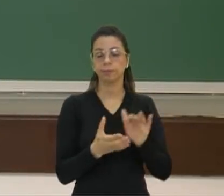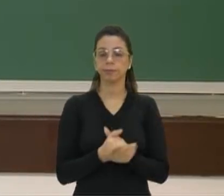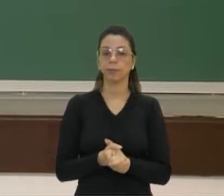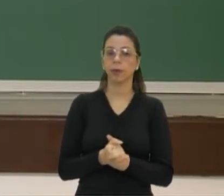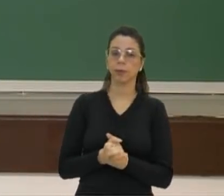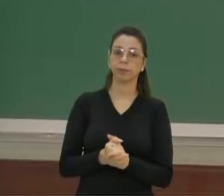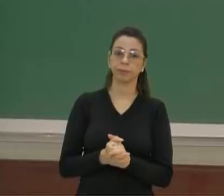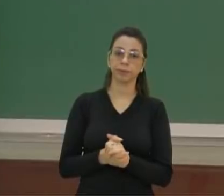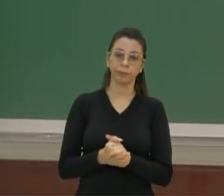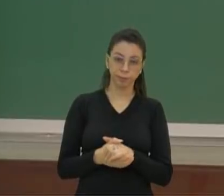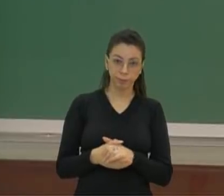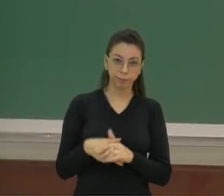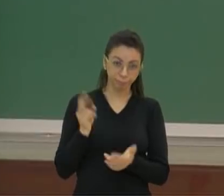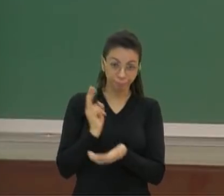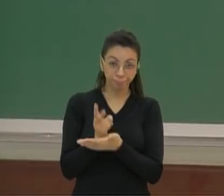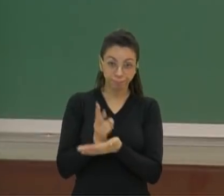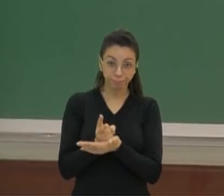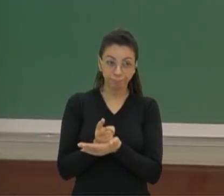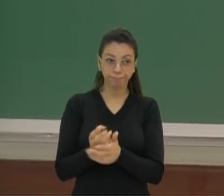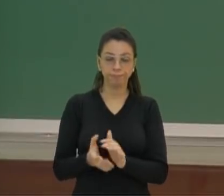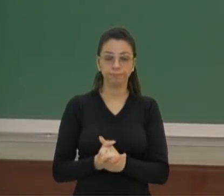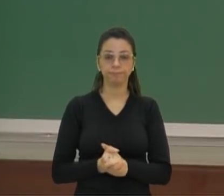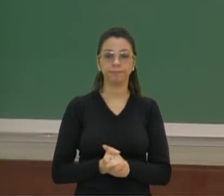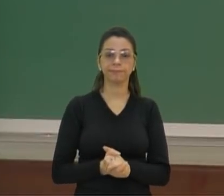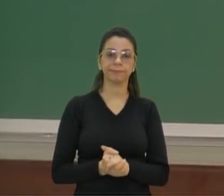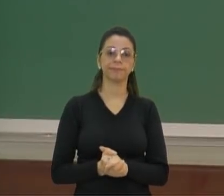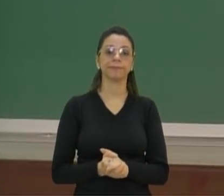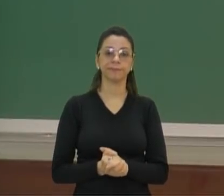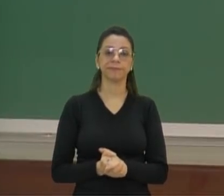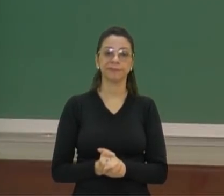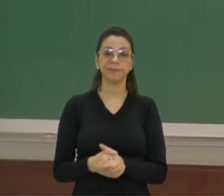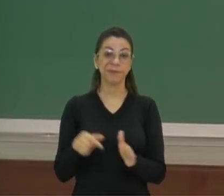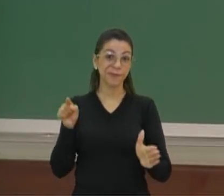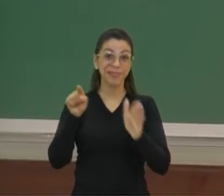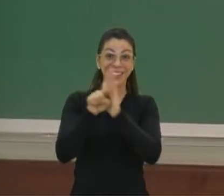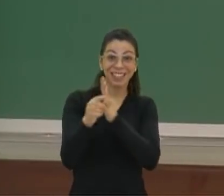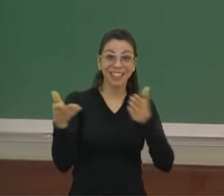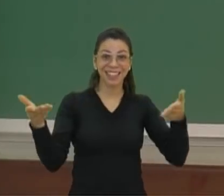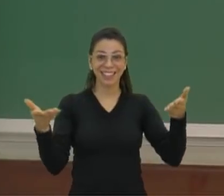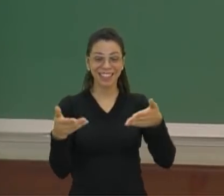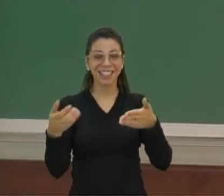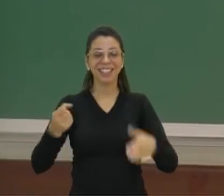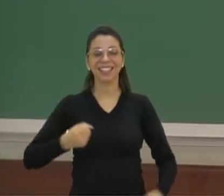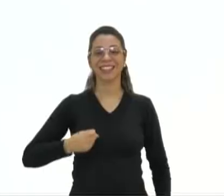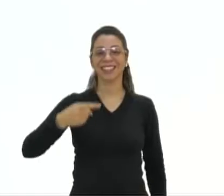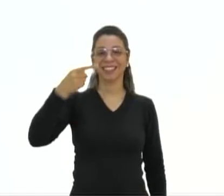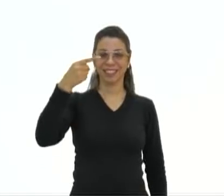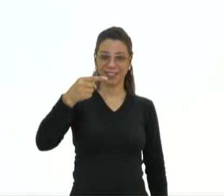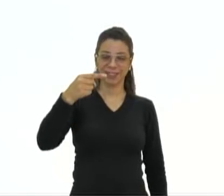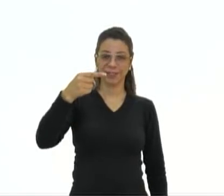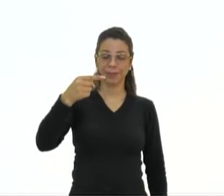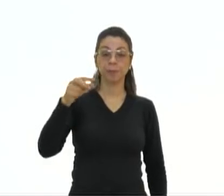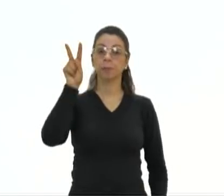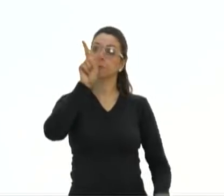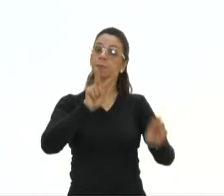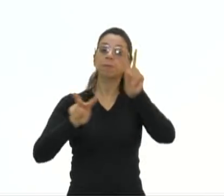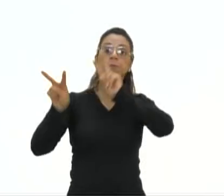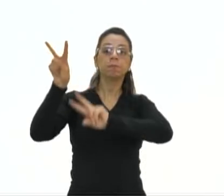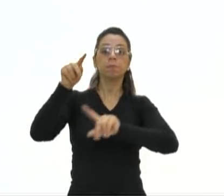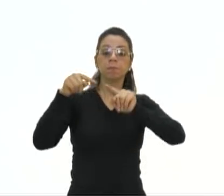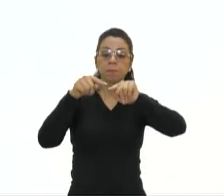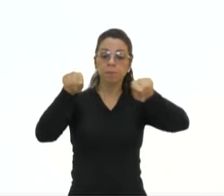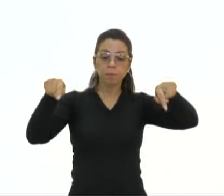que funciona. Vamos adiante? Vamos para o nosso quiz de hoje. Número 1. A visão em ambientes